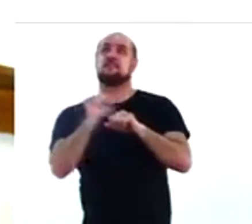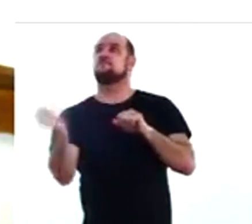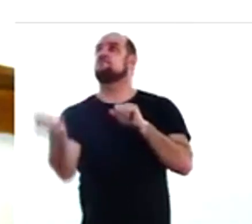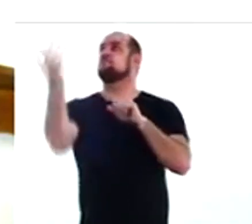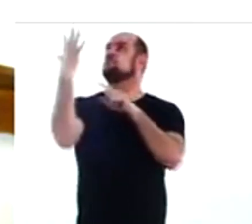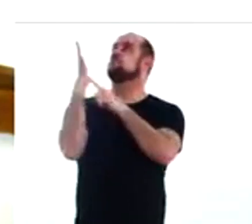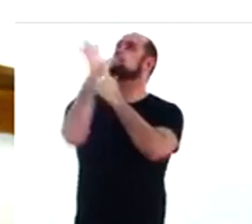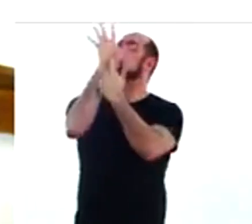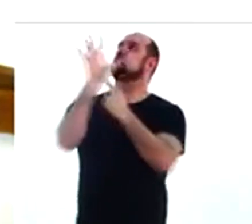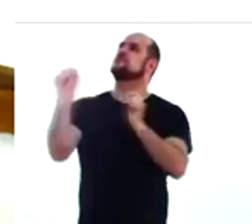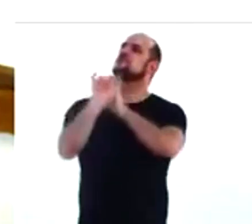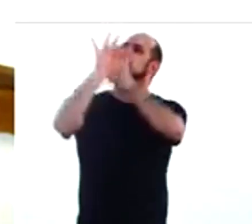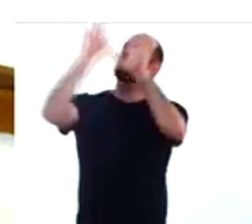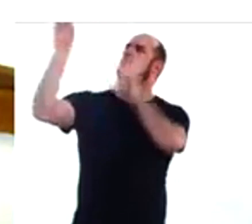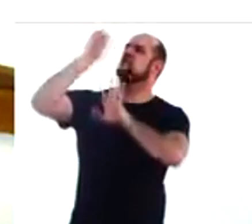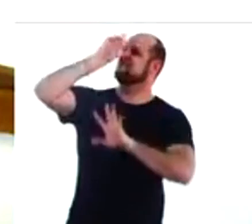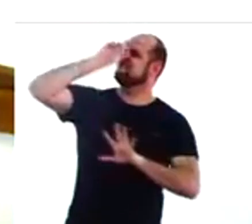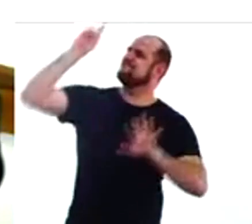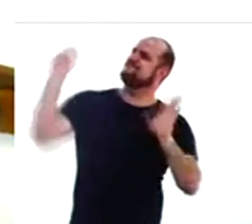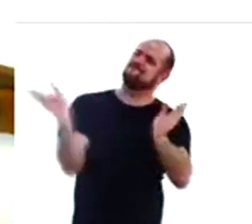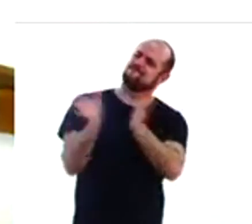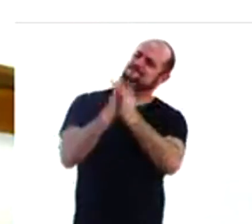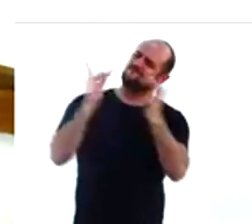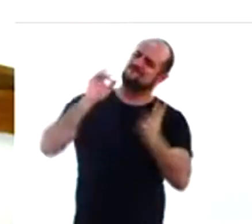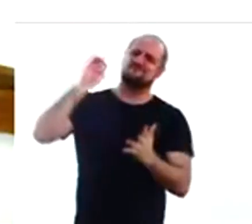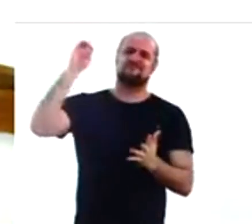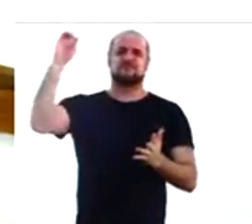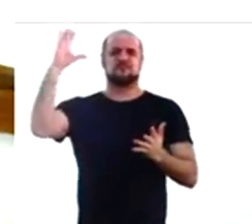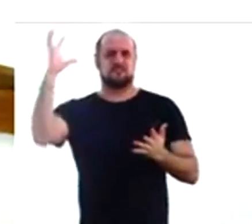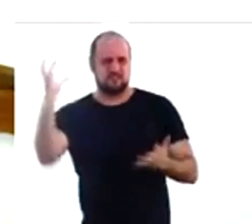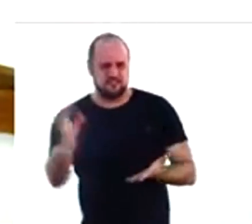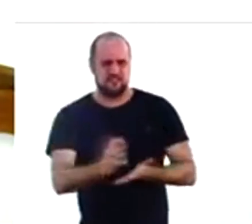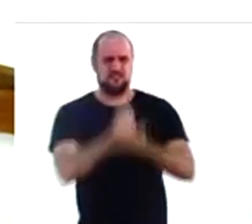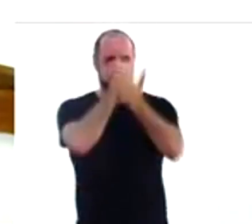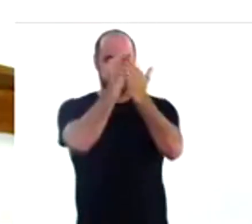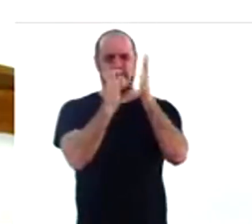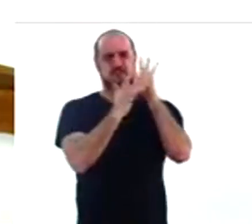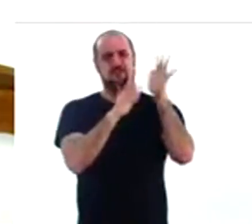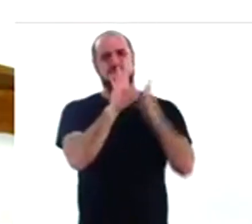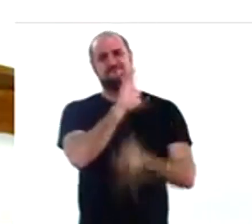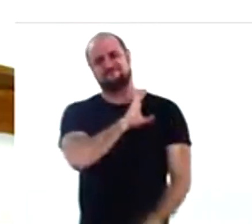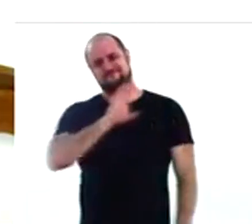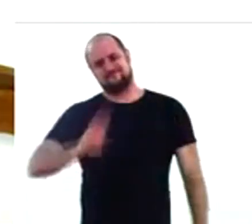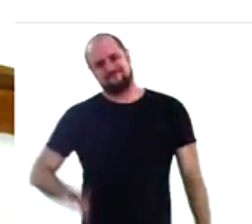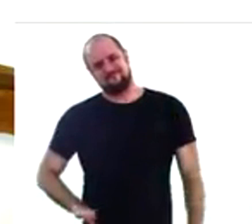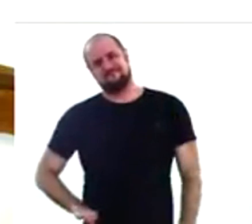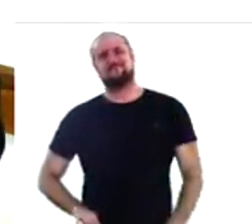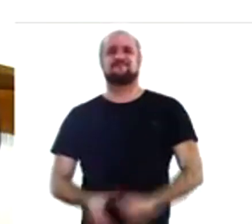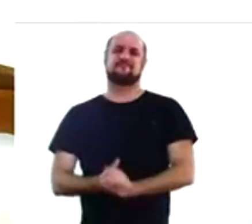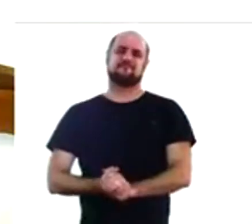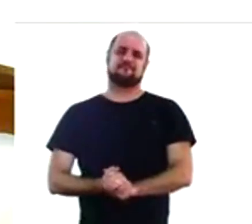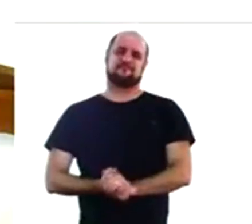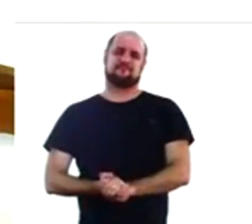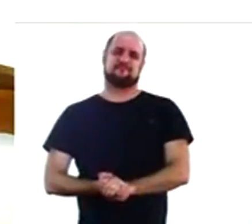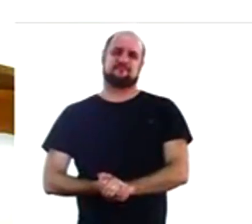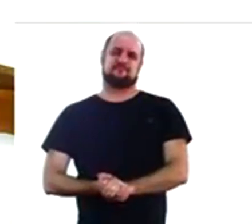do nosso grande Deus e Salvador, Cristo Jesus.